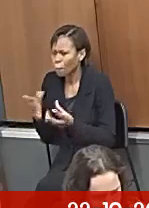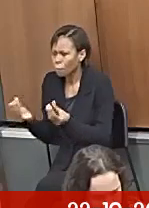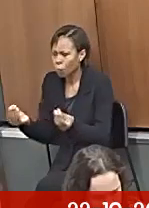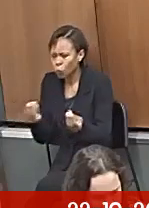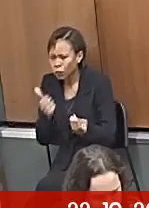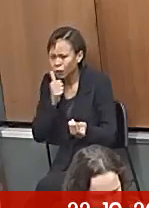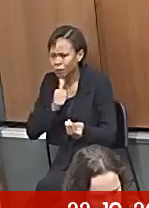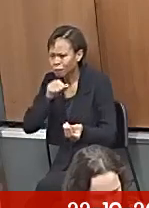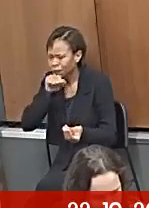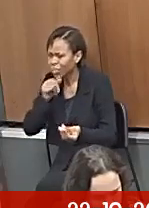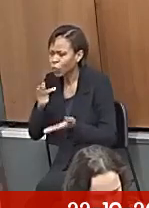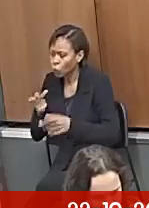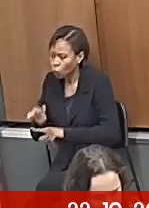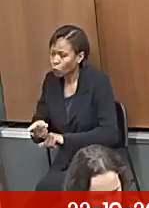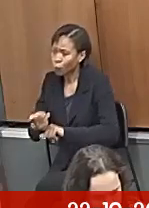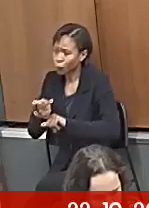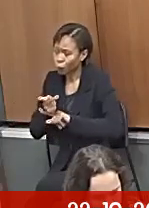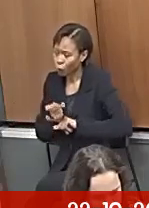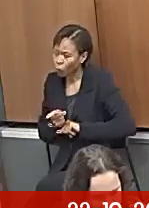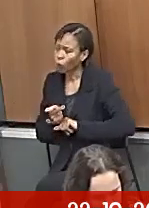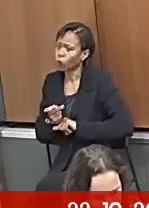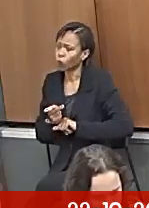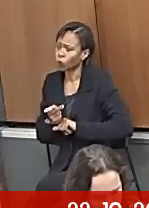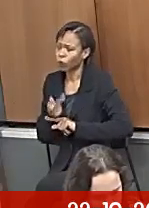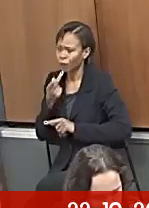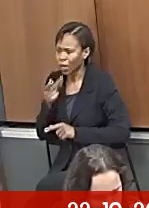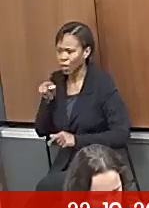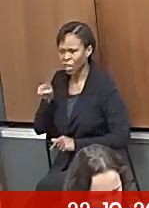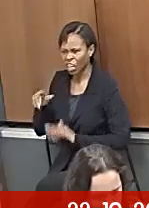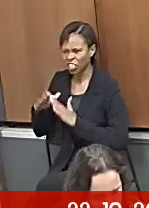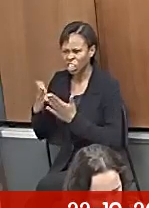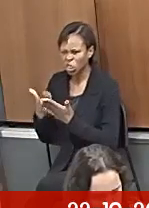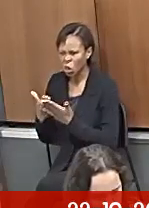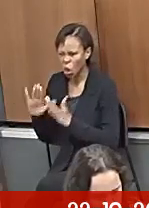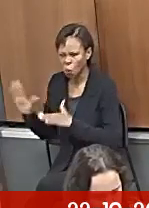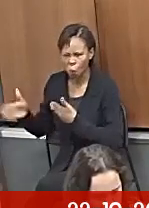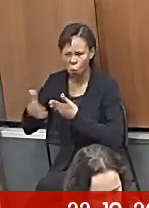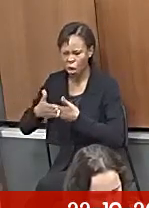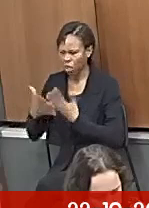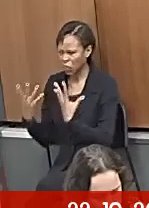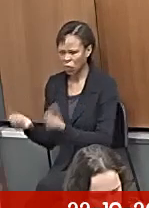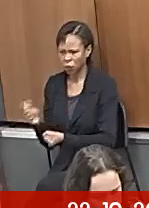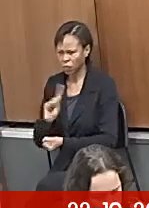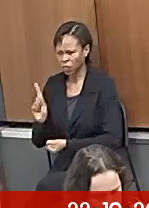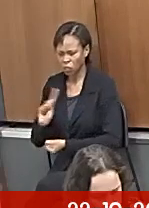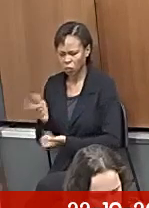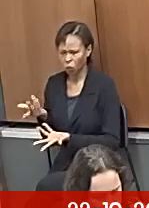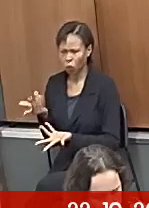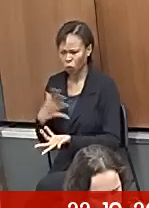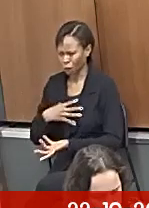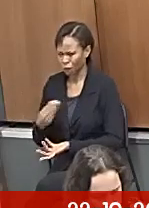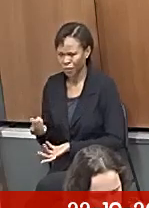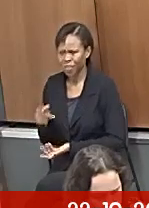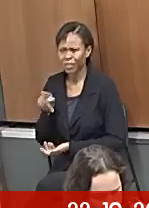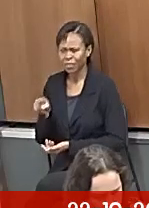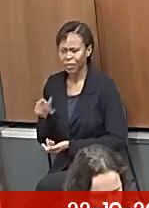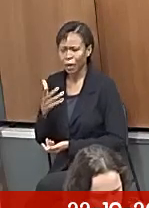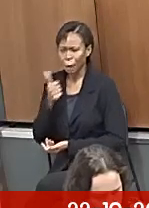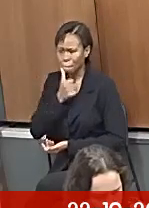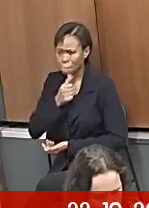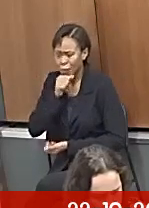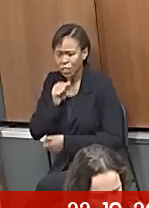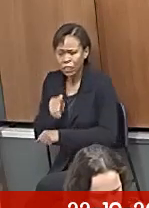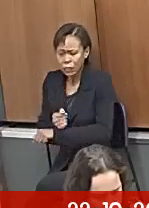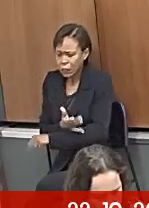procuram, né, com a negativa, eu falo com porta, né, que receberam porta na cara, muito fragilizadas, como a própria Ana Paula